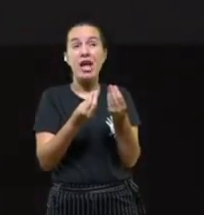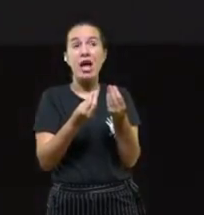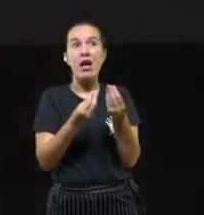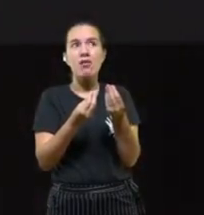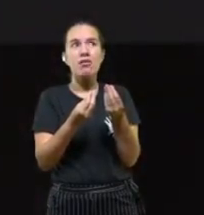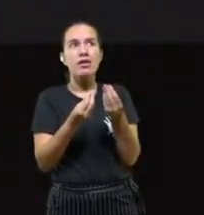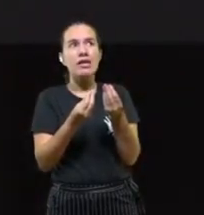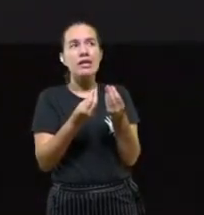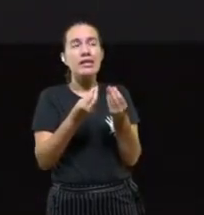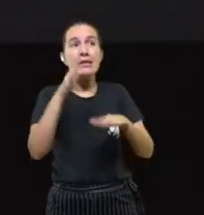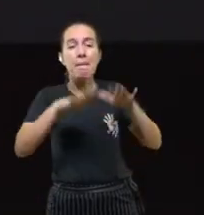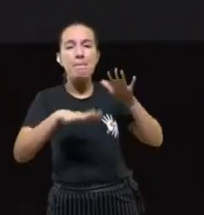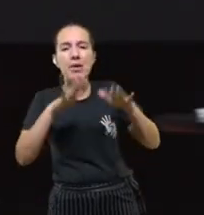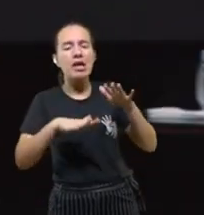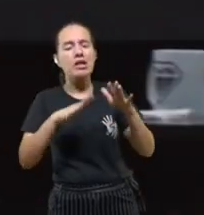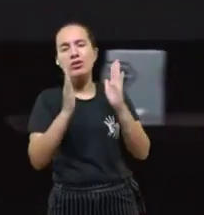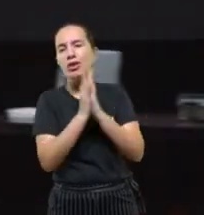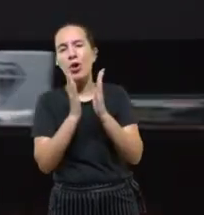quando nós estamos lá.